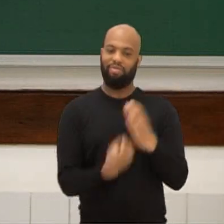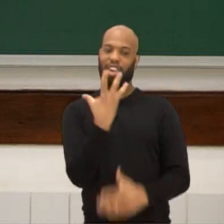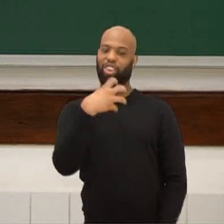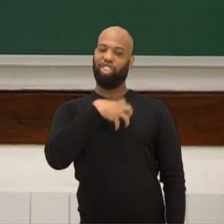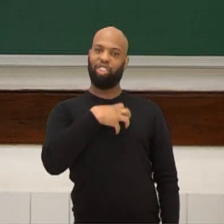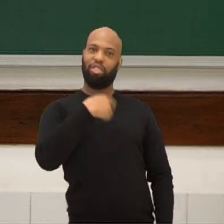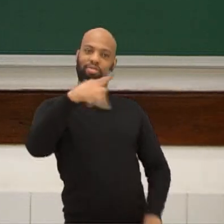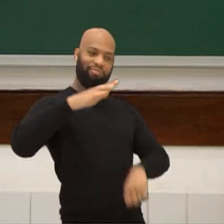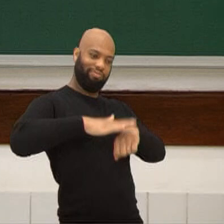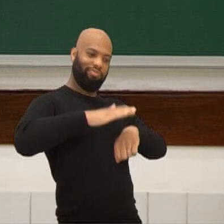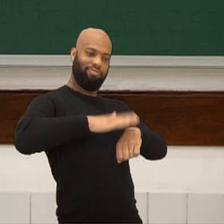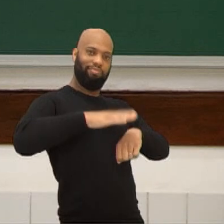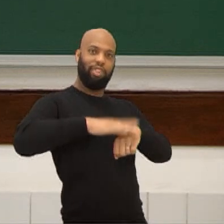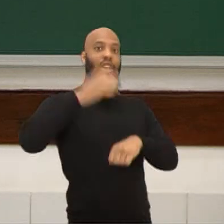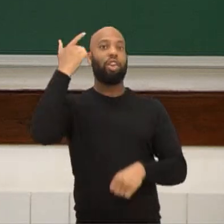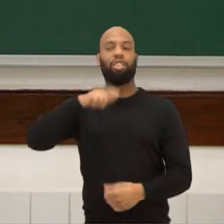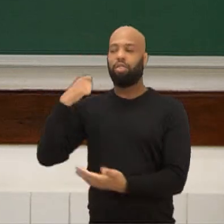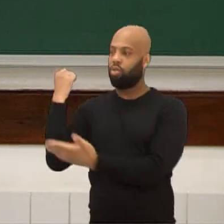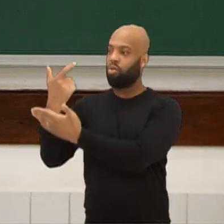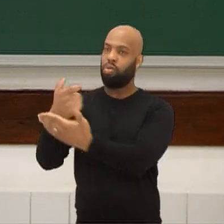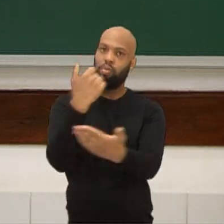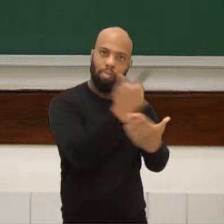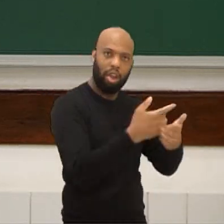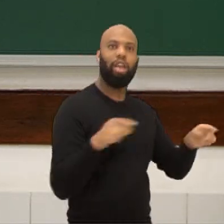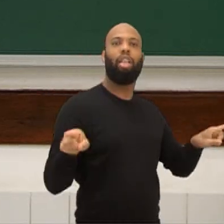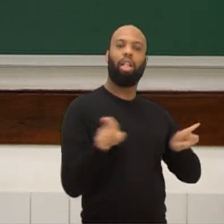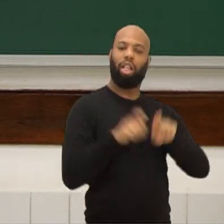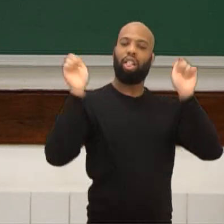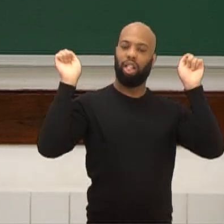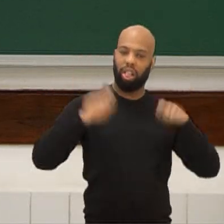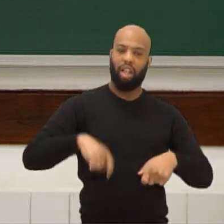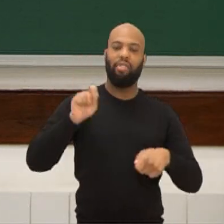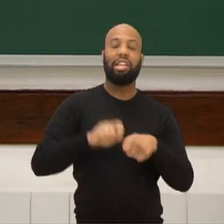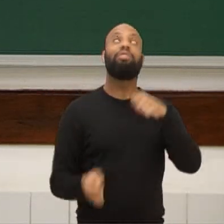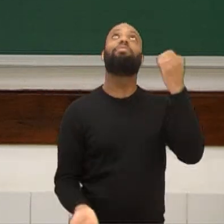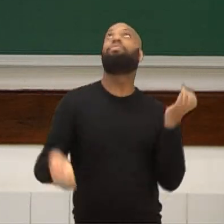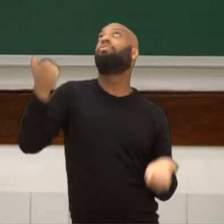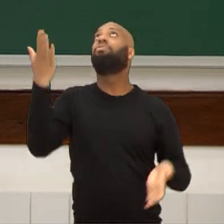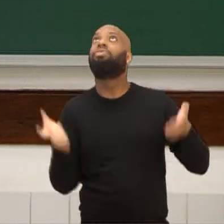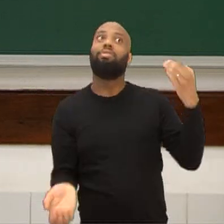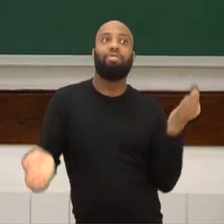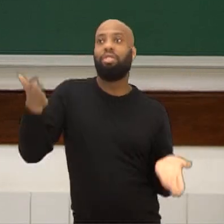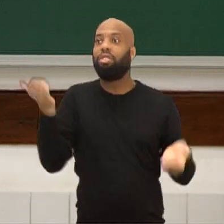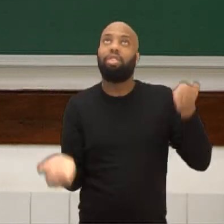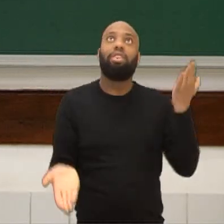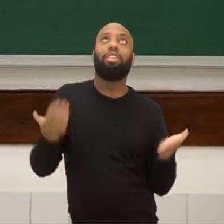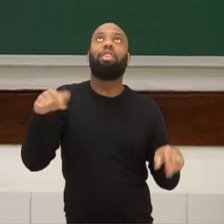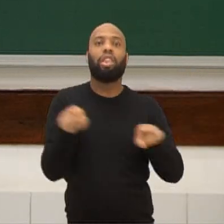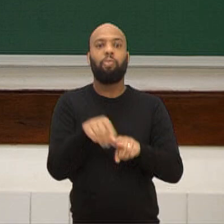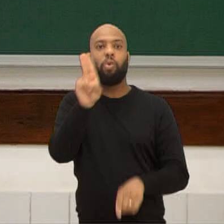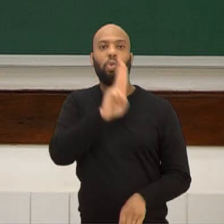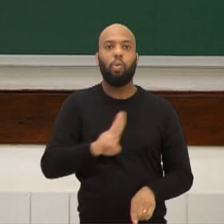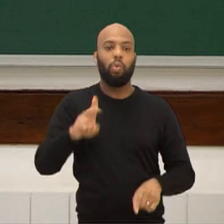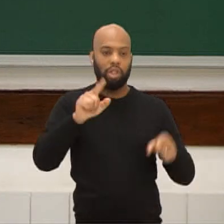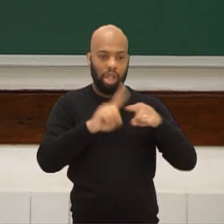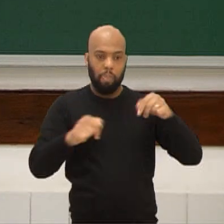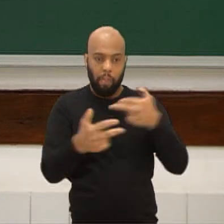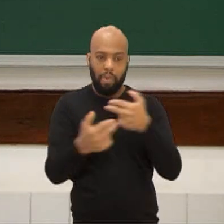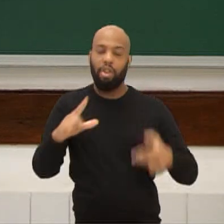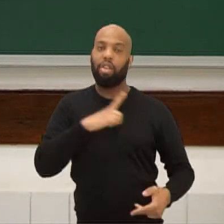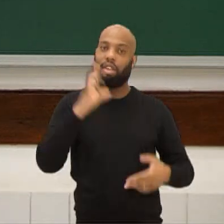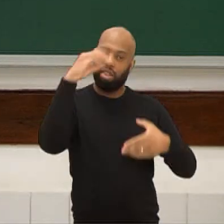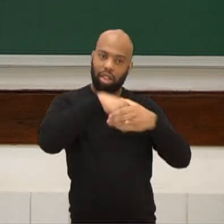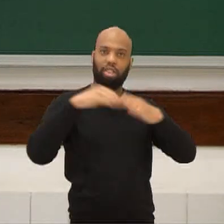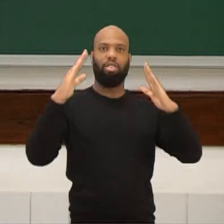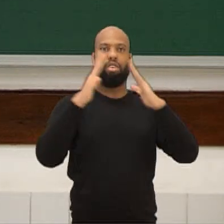consegue comprar o seu e fazer um jogo de malabares, você consegue usar o material que você tem em casa para fazer um jogo